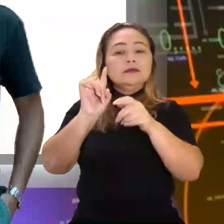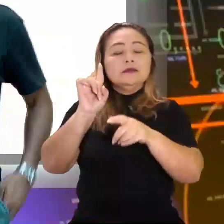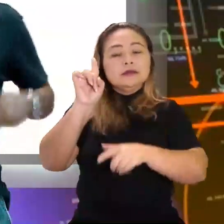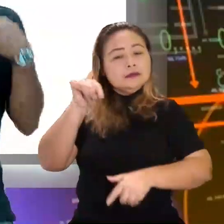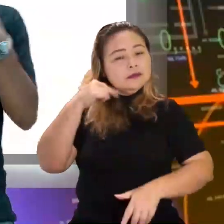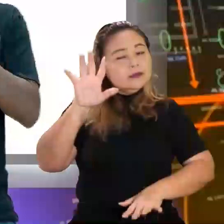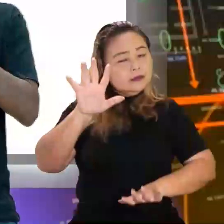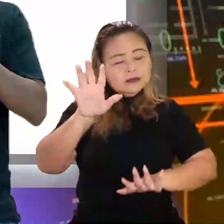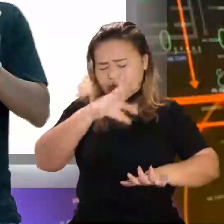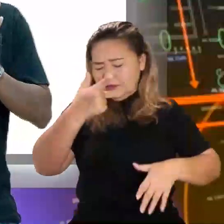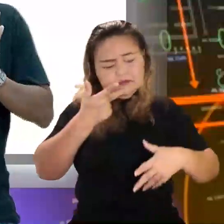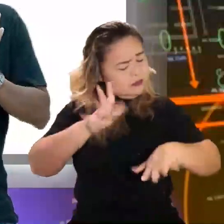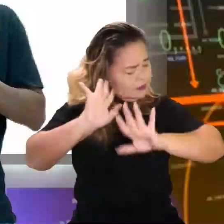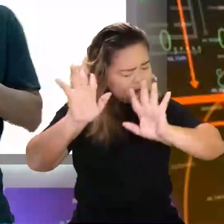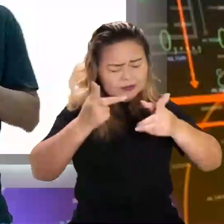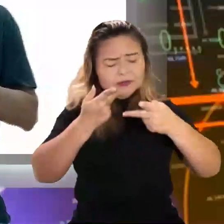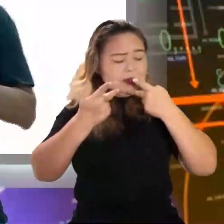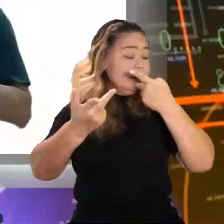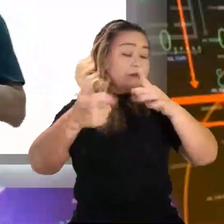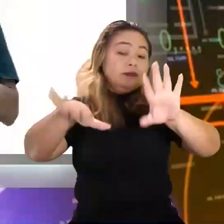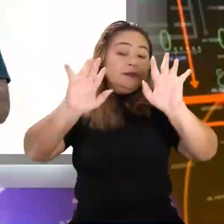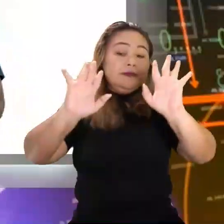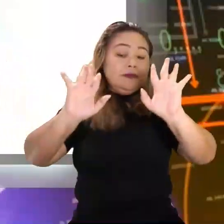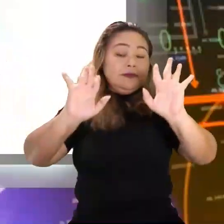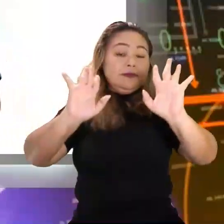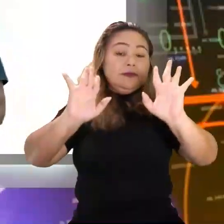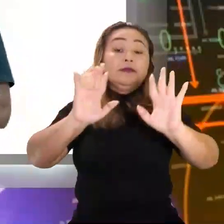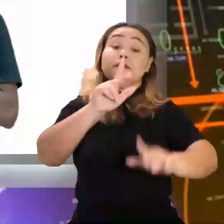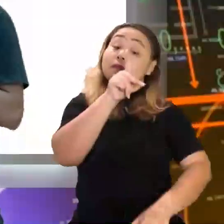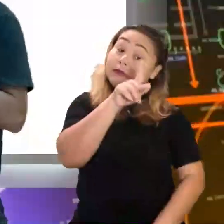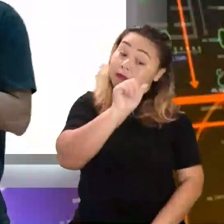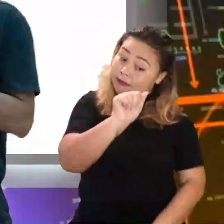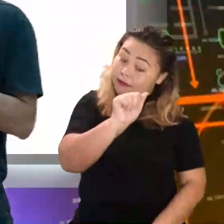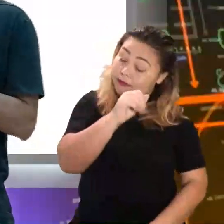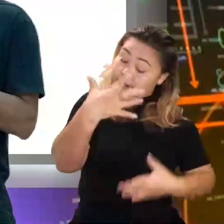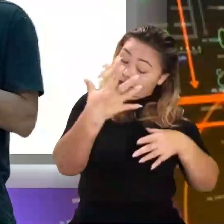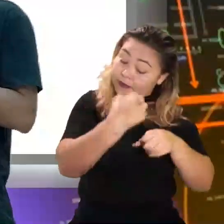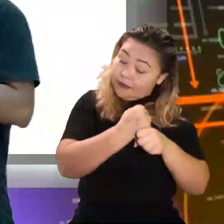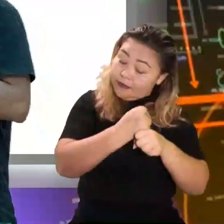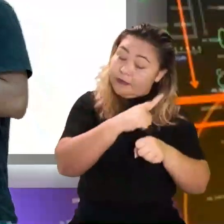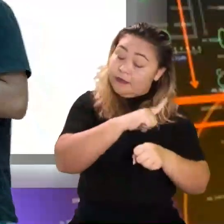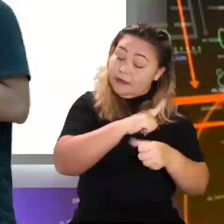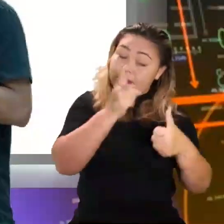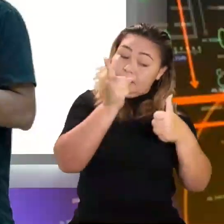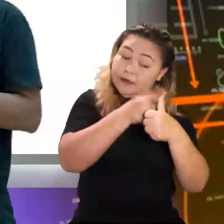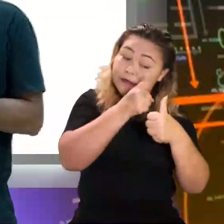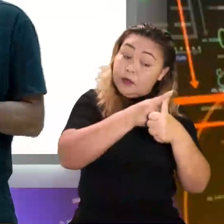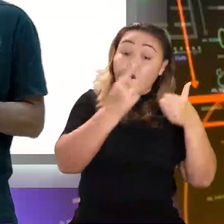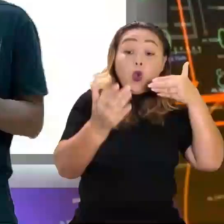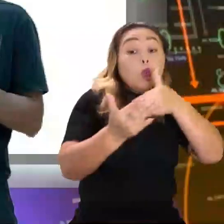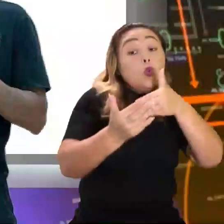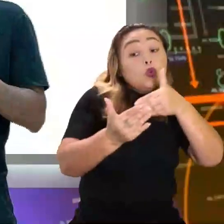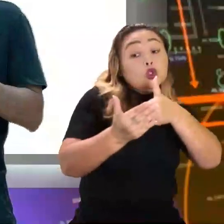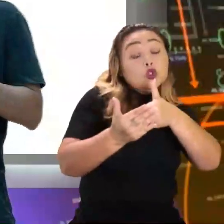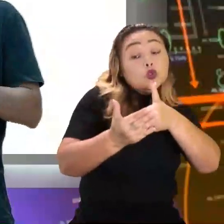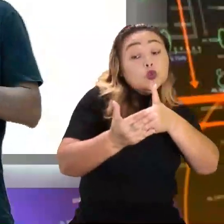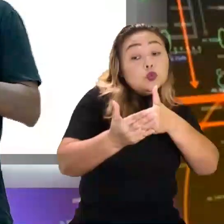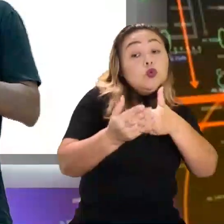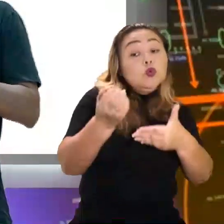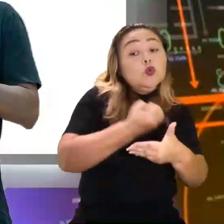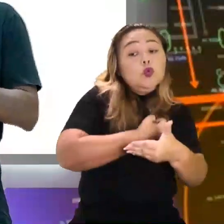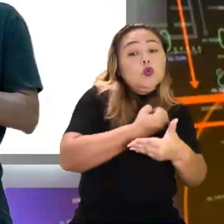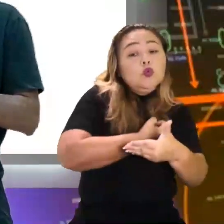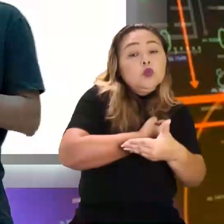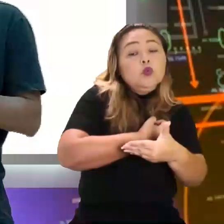que já vou informar para vocês. Na PA, para somar, tinha que ter o primeiro e o último. Nós